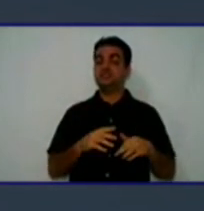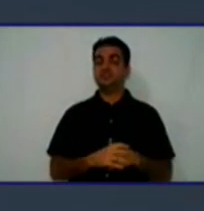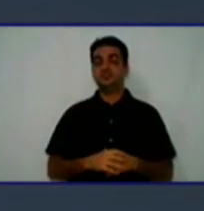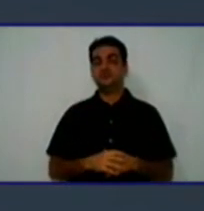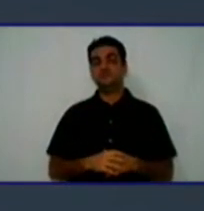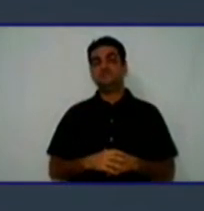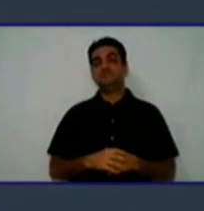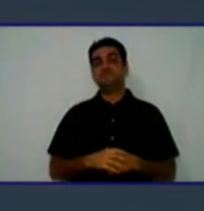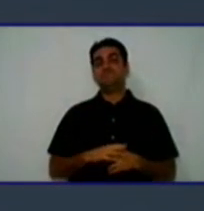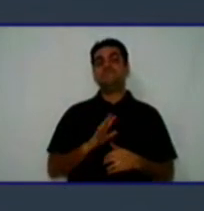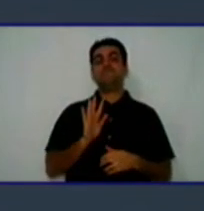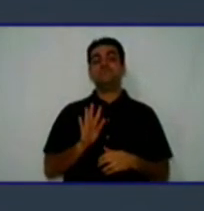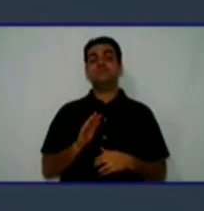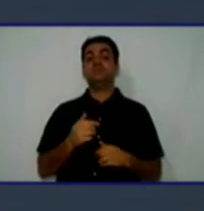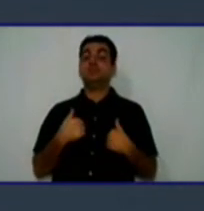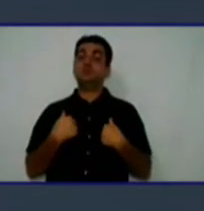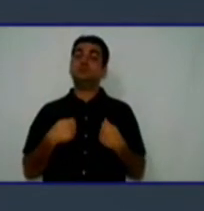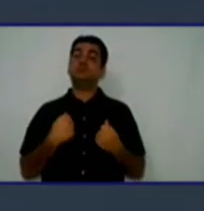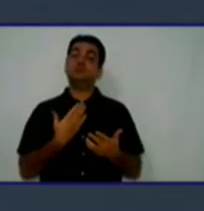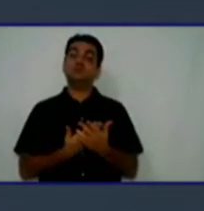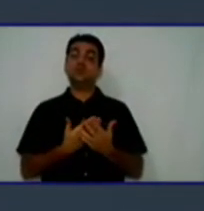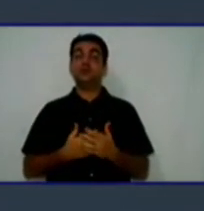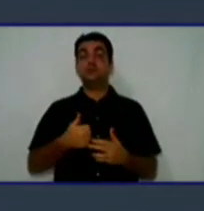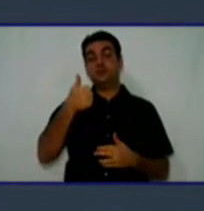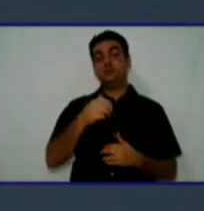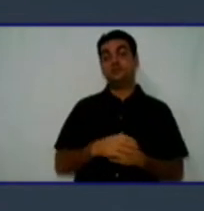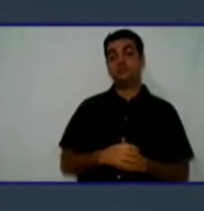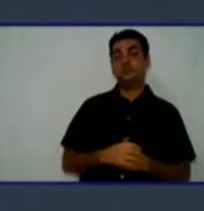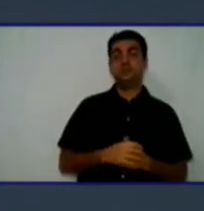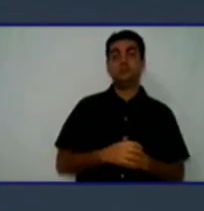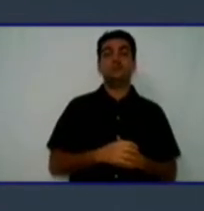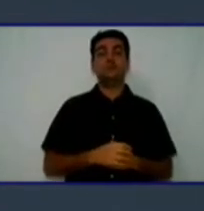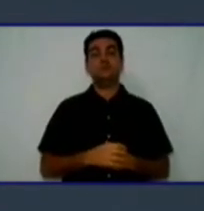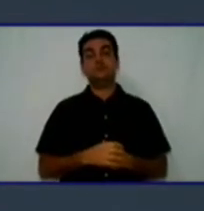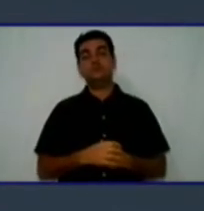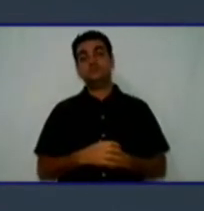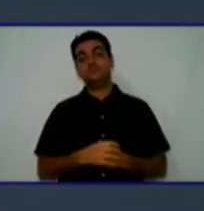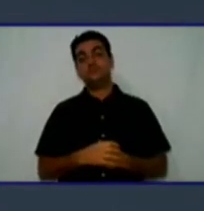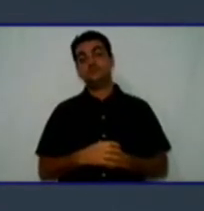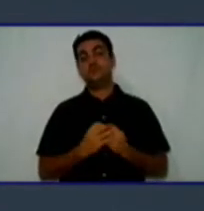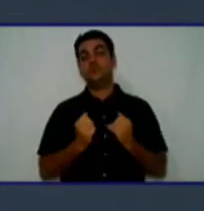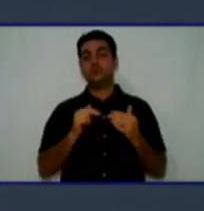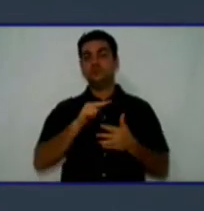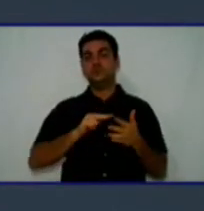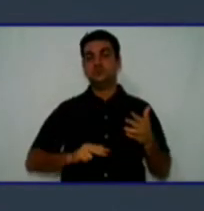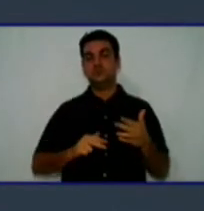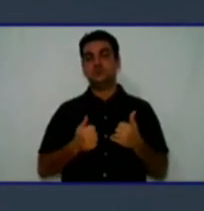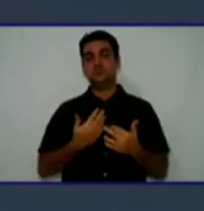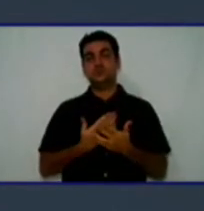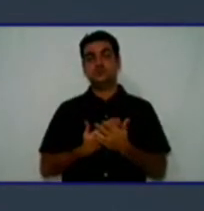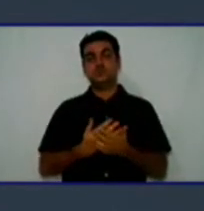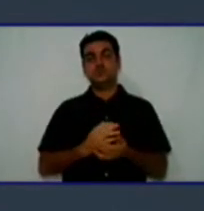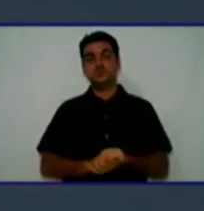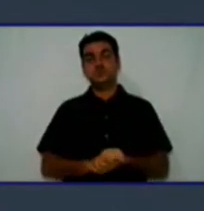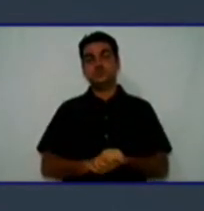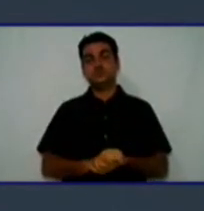Mas eu preciso analisar essa parte com um pouquinho mais devagar. Eu vou pedir vista, presidente.